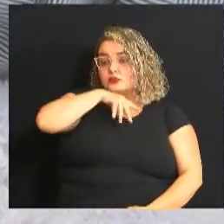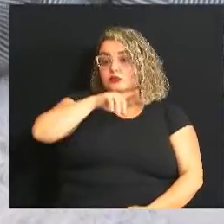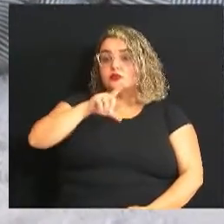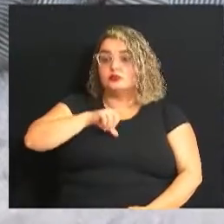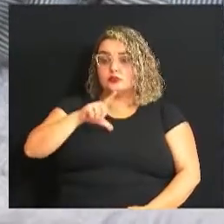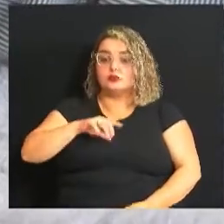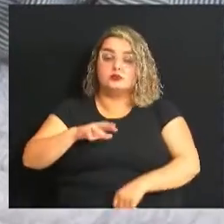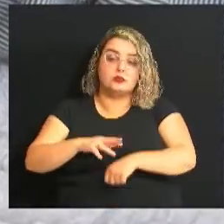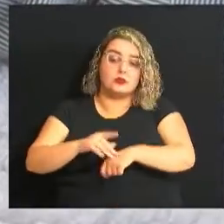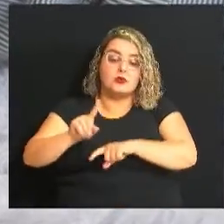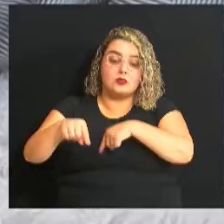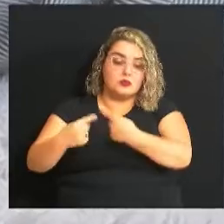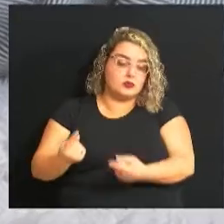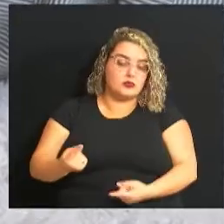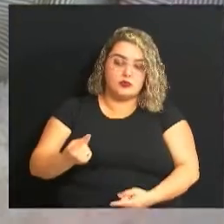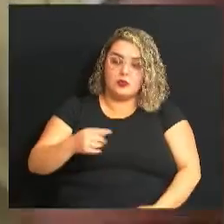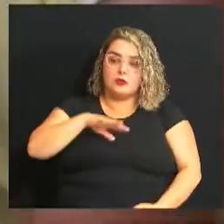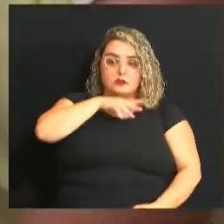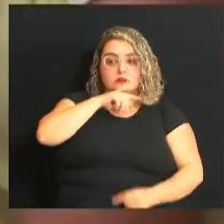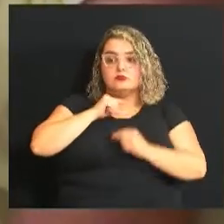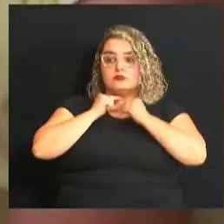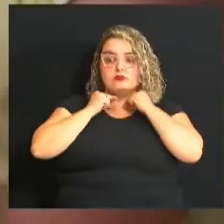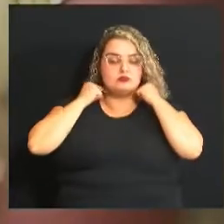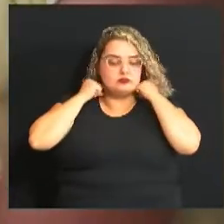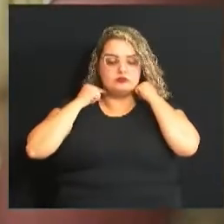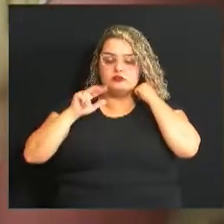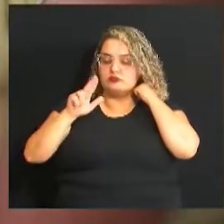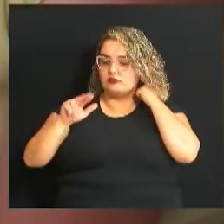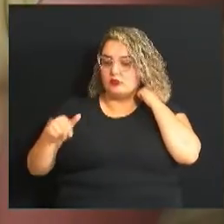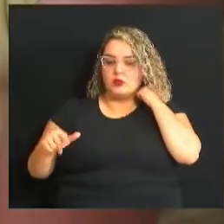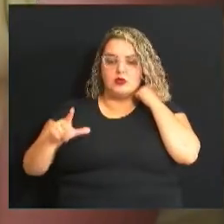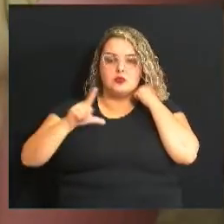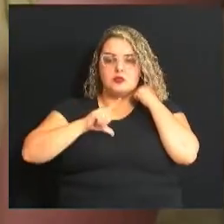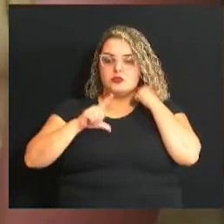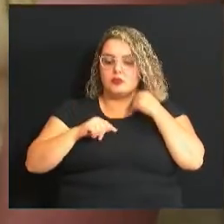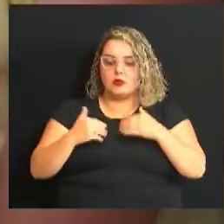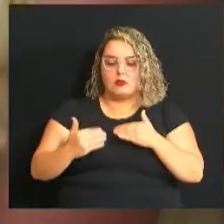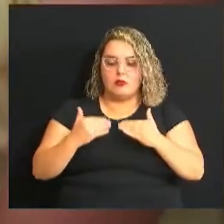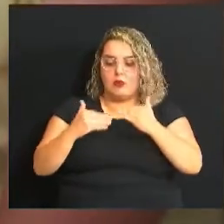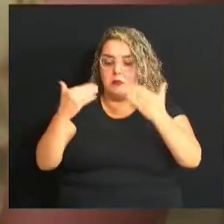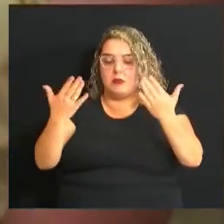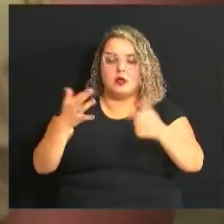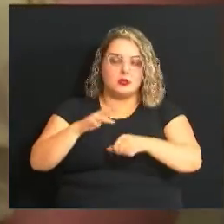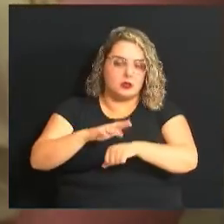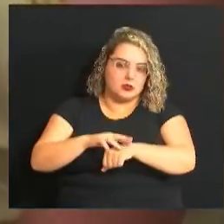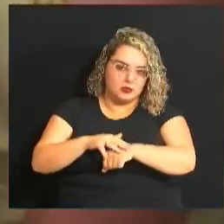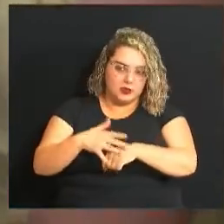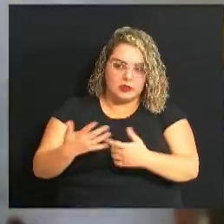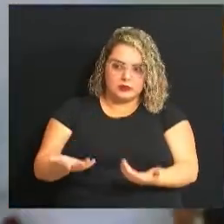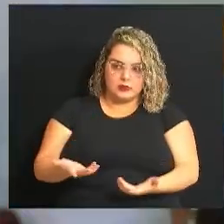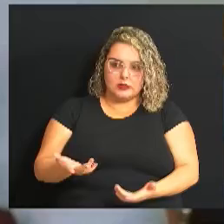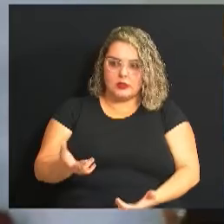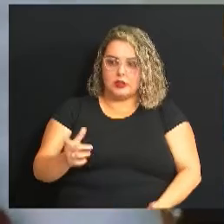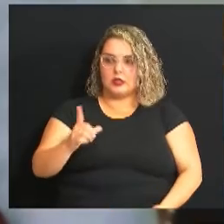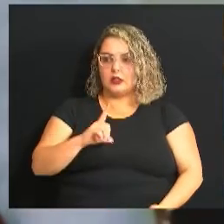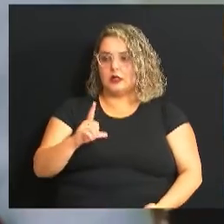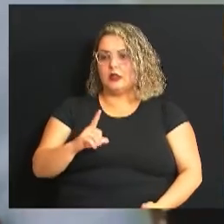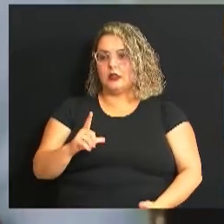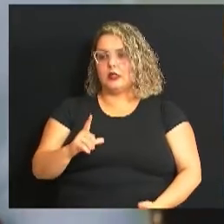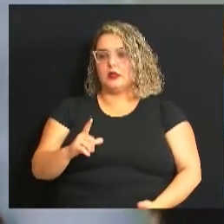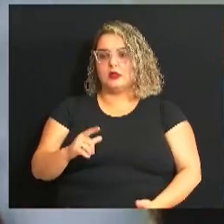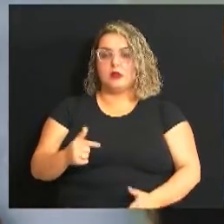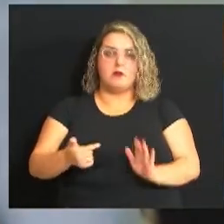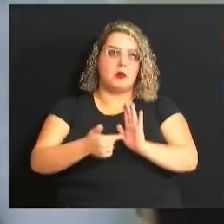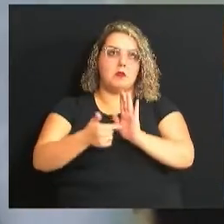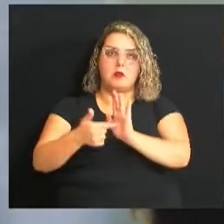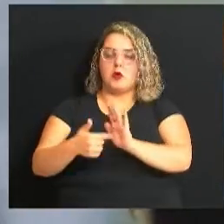os outros não, estão encolerados e nunca chegaram a progredir e ter manifestação da doença, tá? Eu